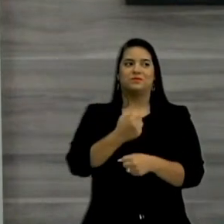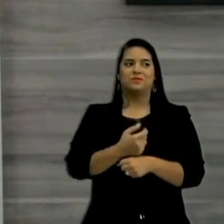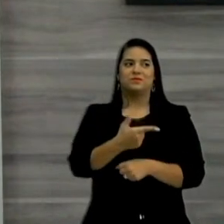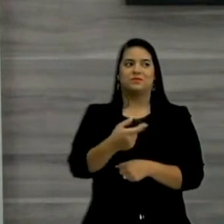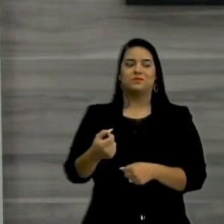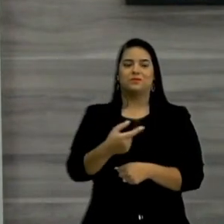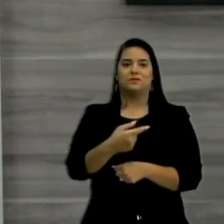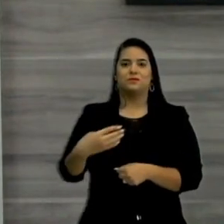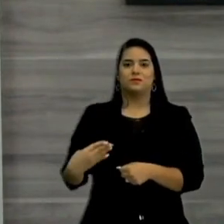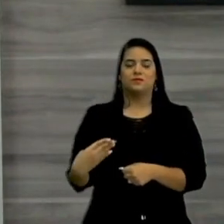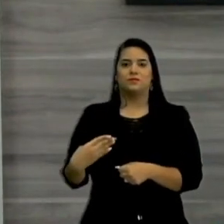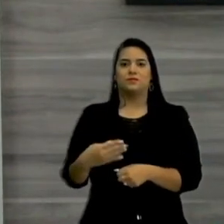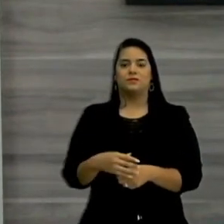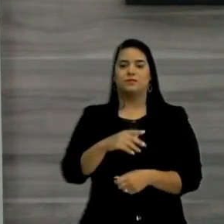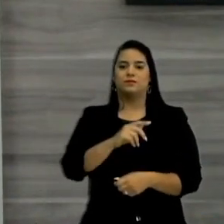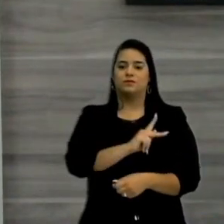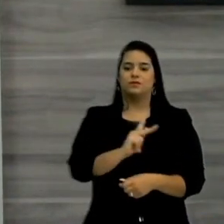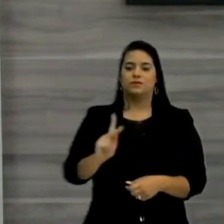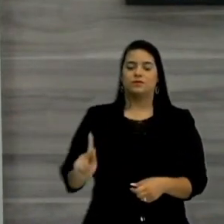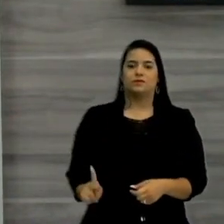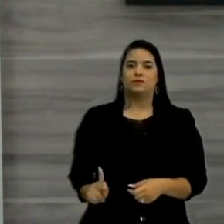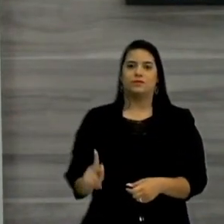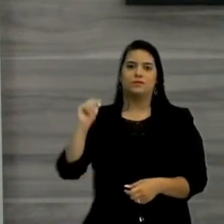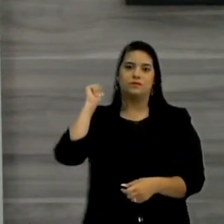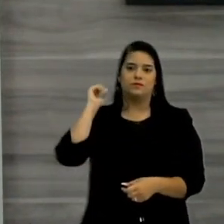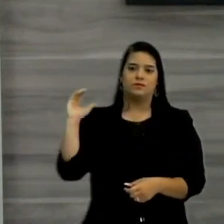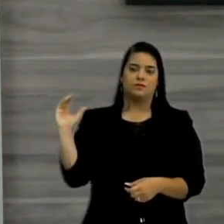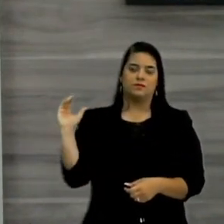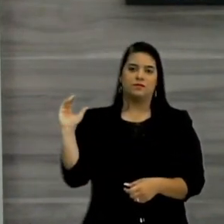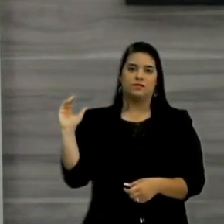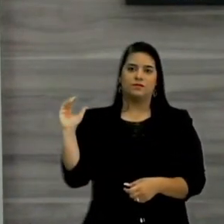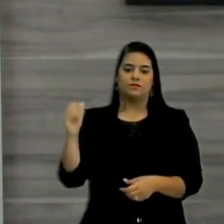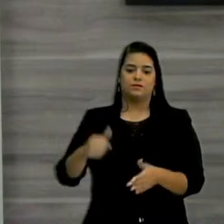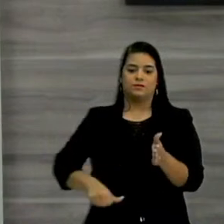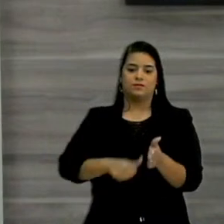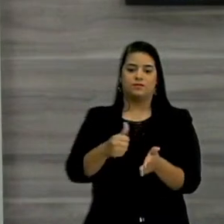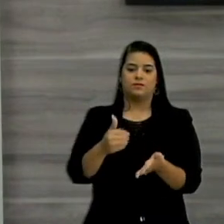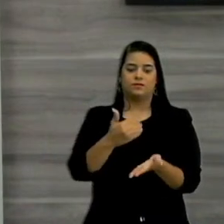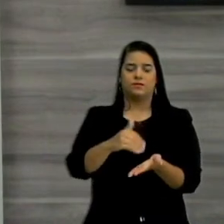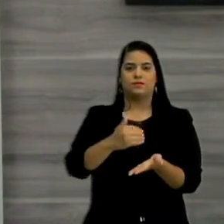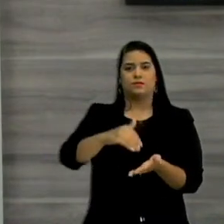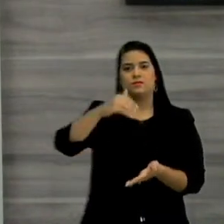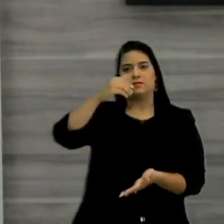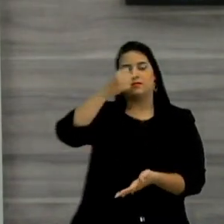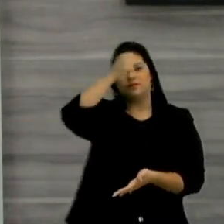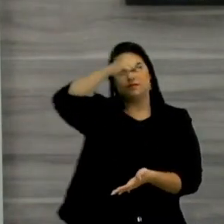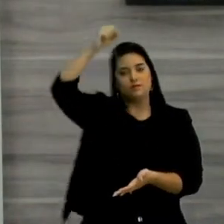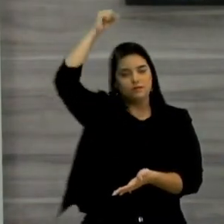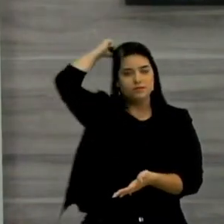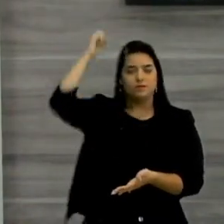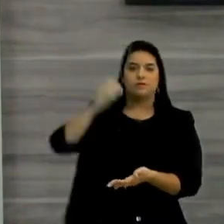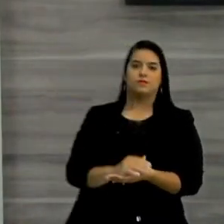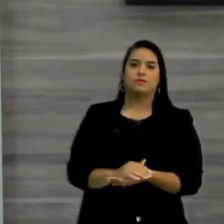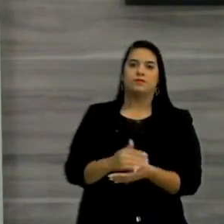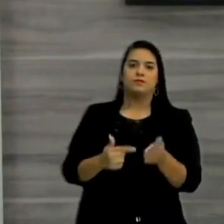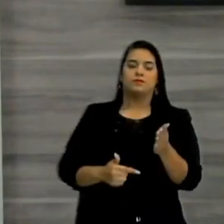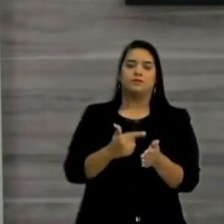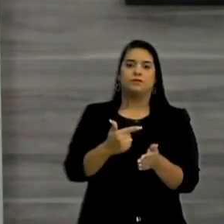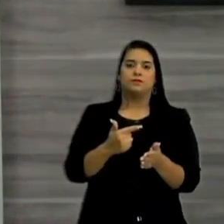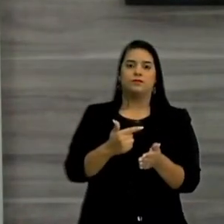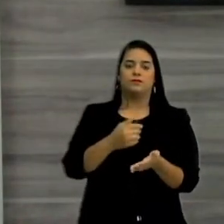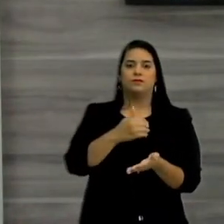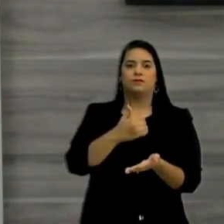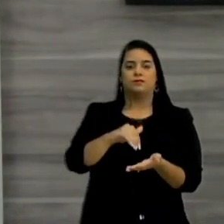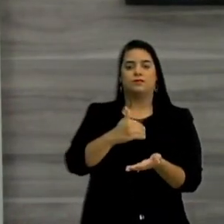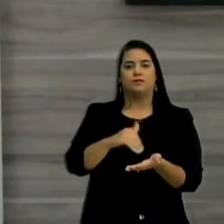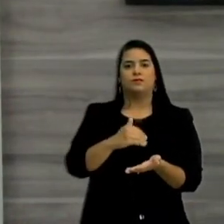Sebastião Cavalcante, vice-presidente Cícero Alves de Pontes, primeiro secretário Cid Cleip Mentel de Brito, segundo secretário João Batista